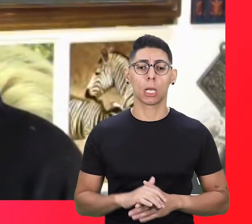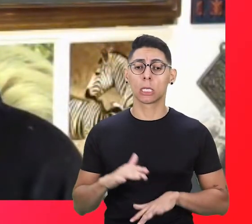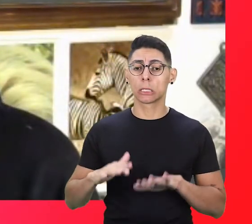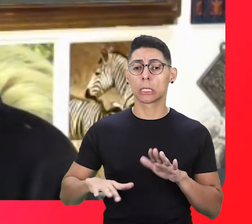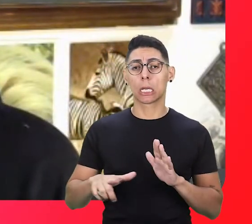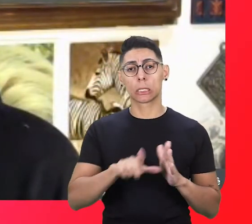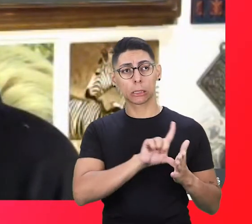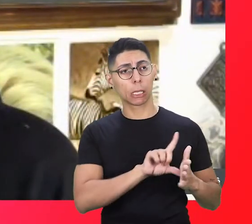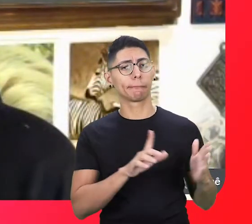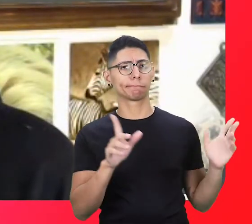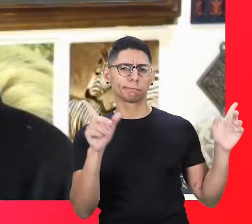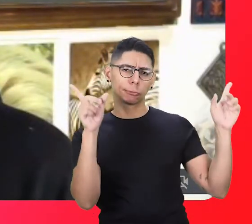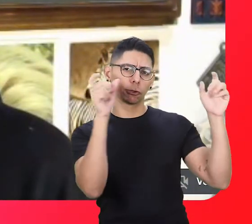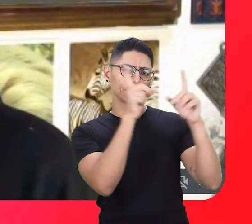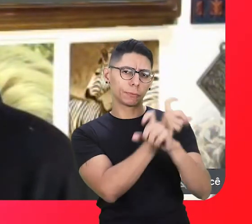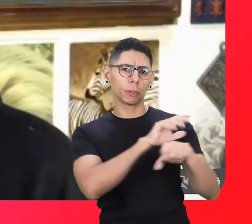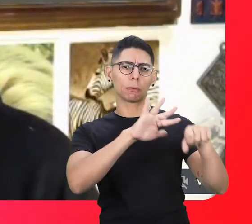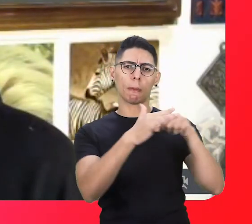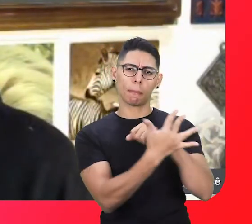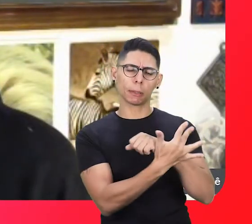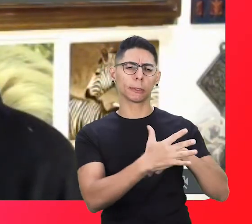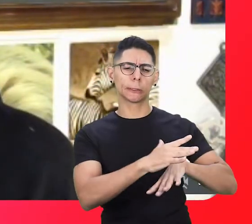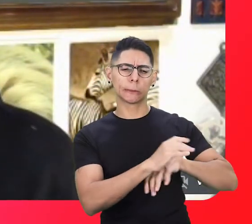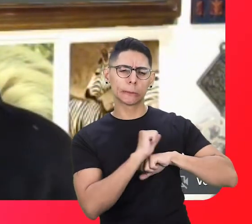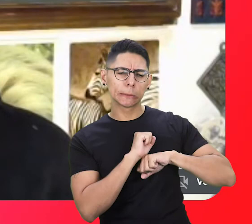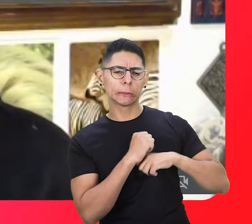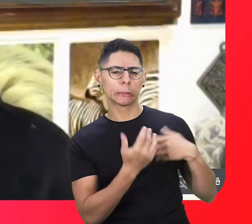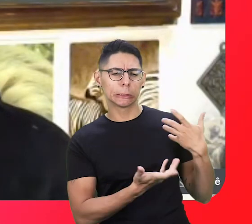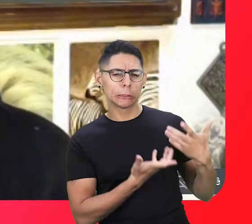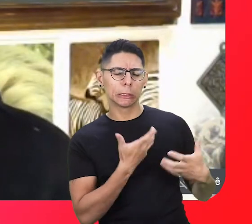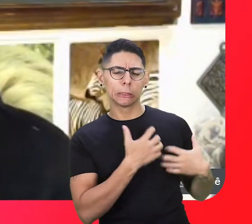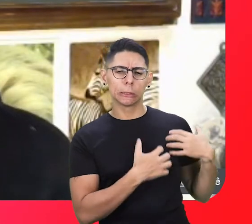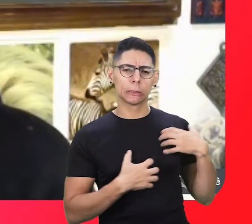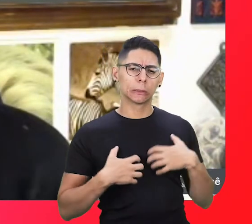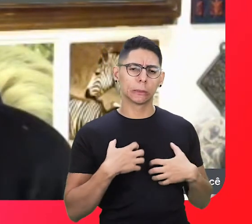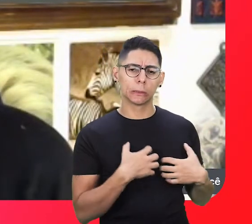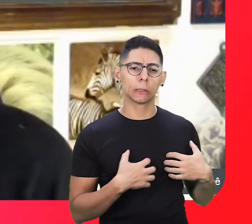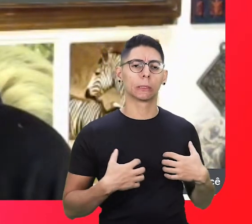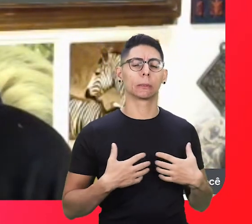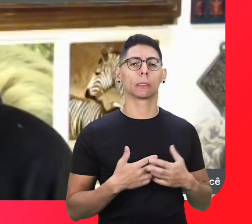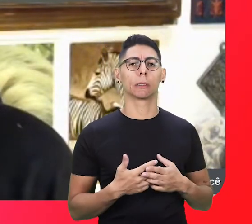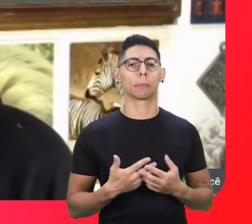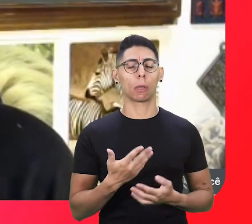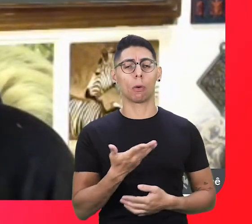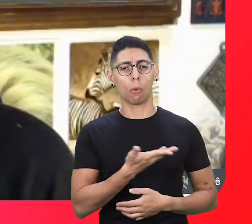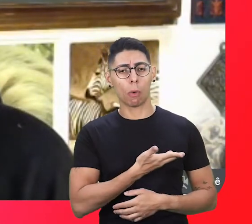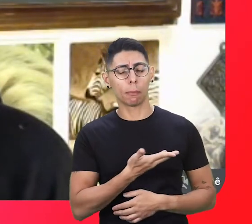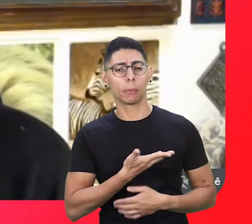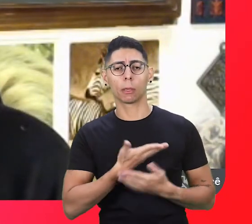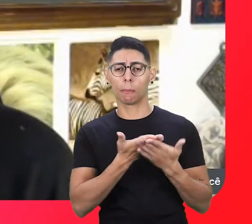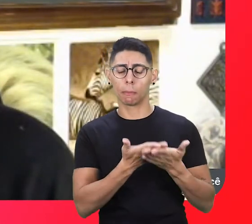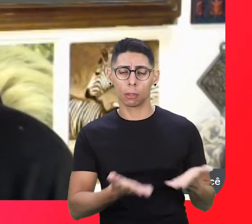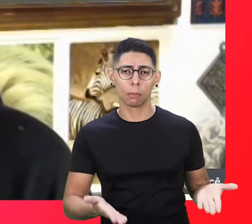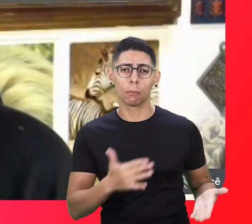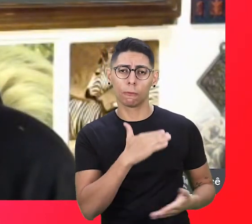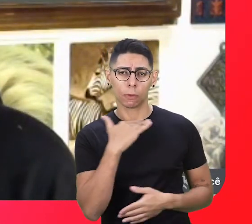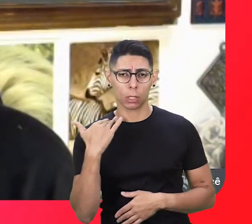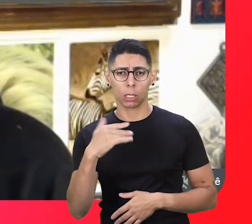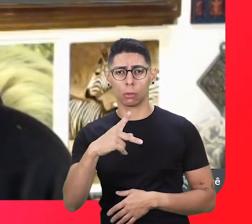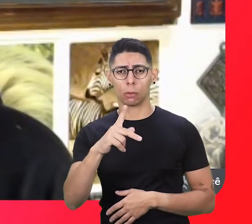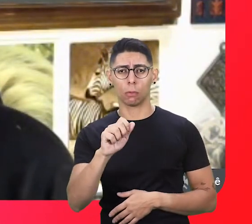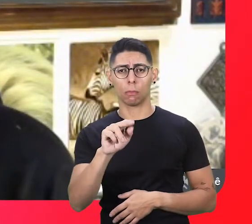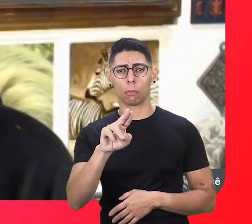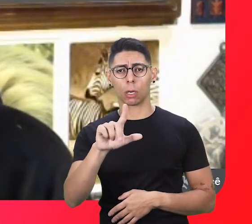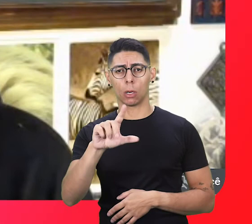ela, acho que a pandemia foi muito difícil, a perda desse grande amigo, Paulo Gustavo, também foi uhum.